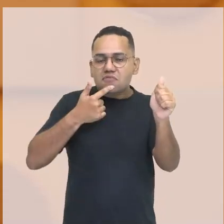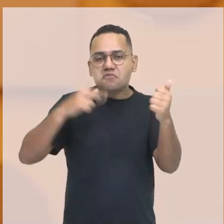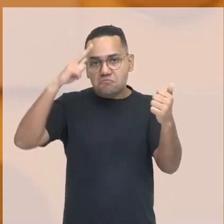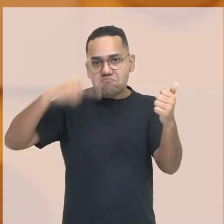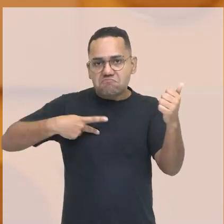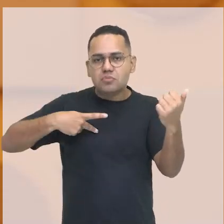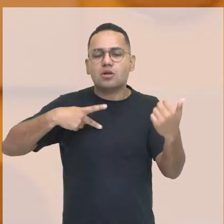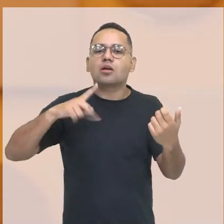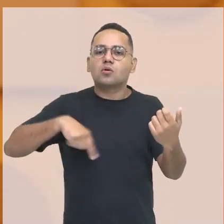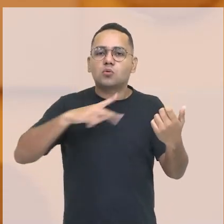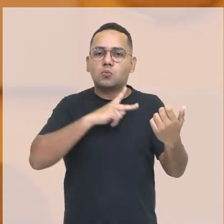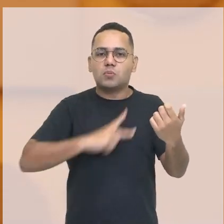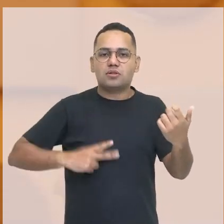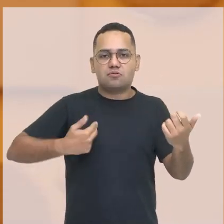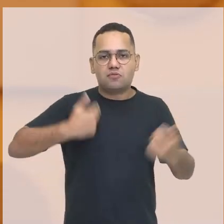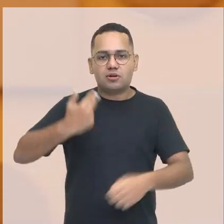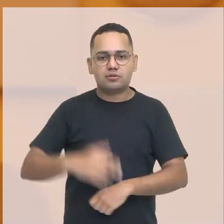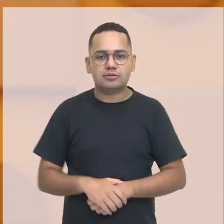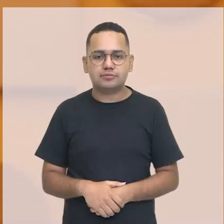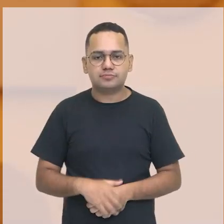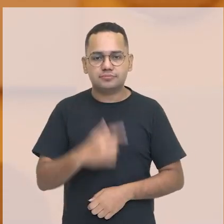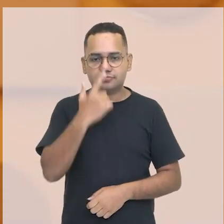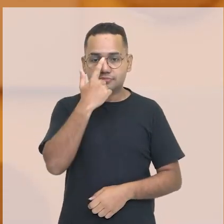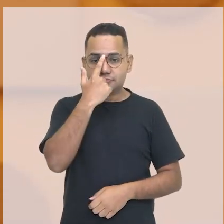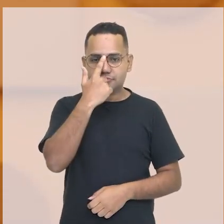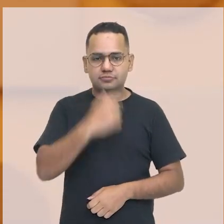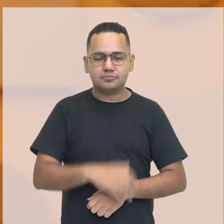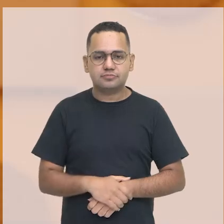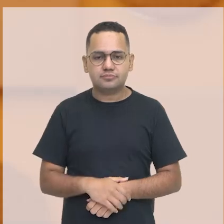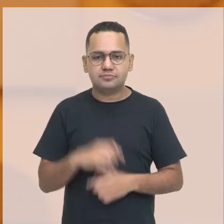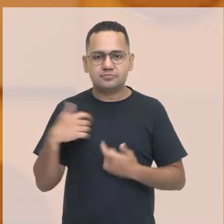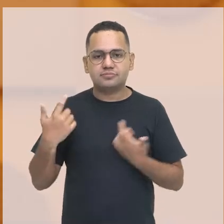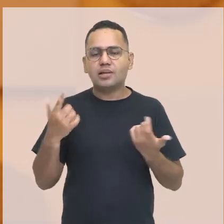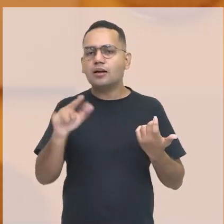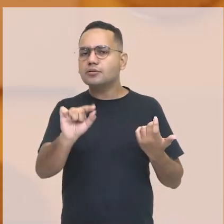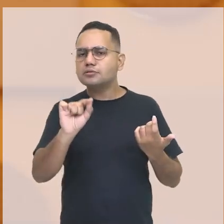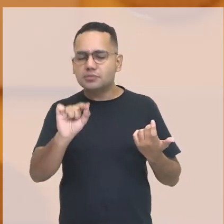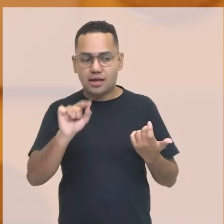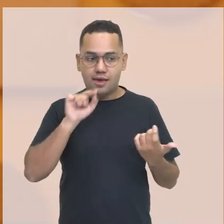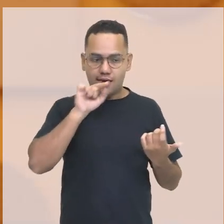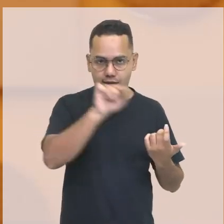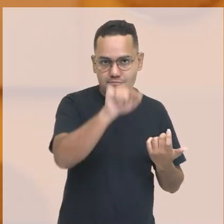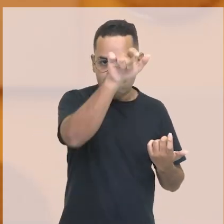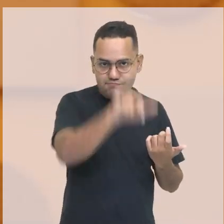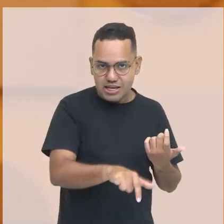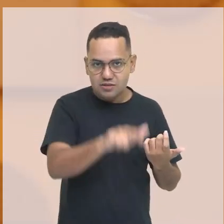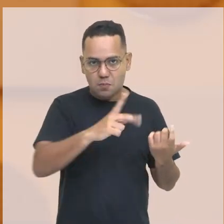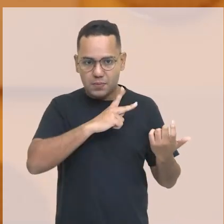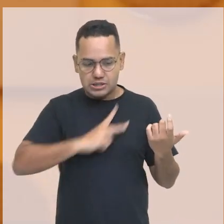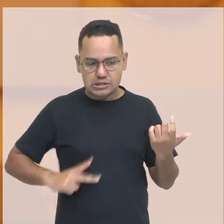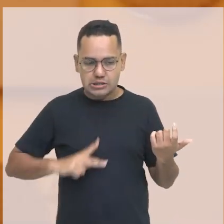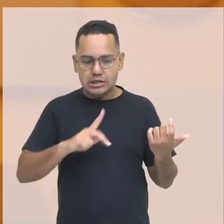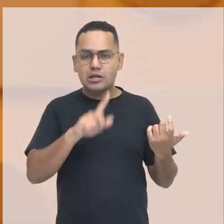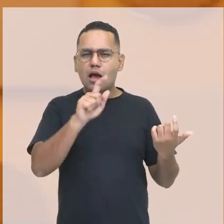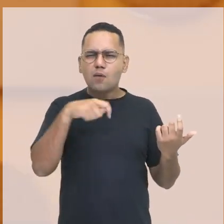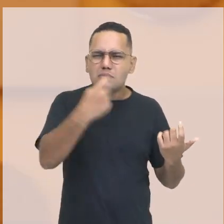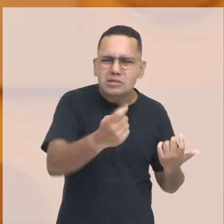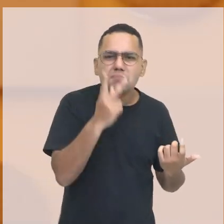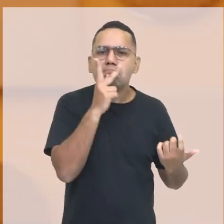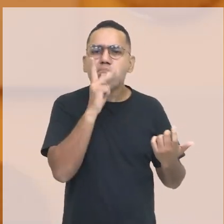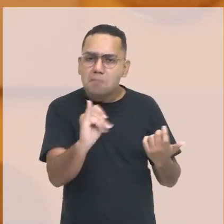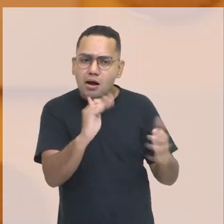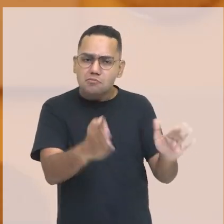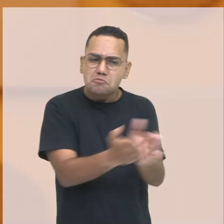figura, a frase que a gente conhece, de Getúlio Vargas ser o pai dos pobres, o bom velhinho, está